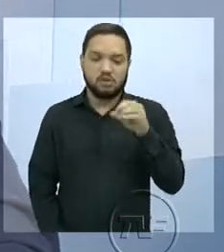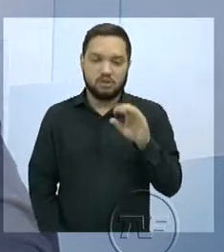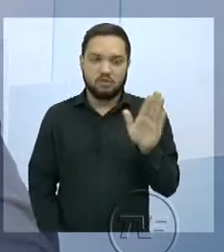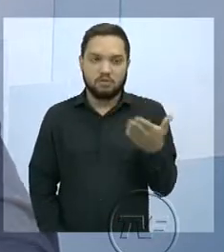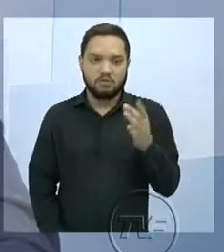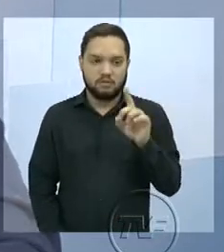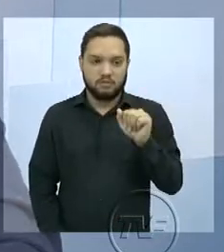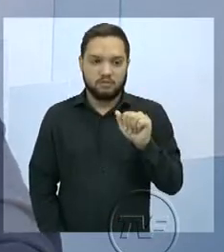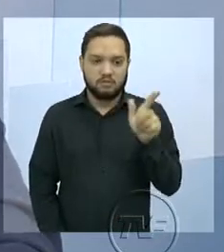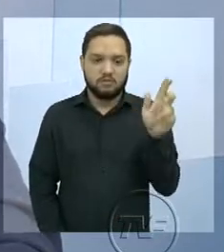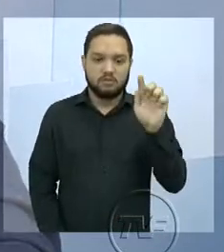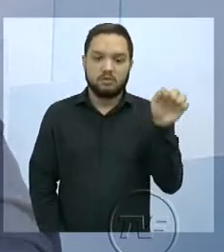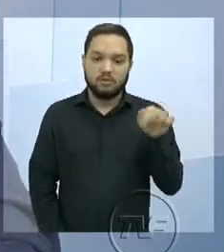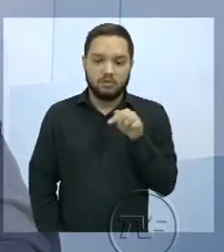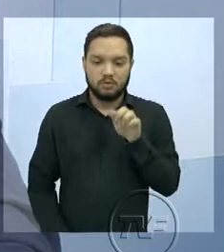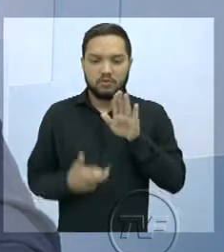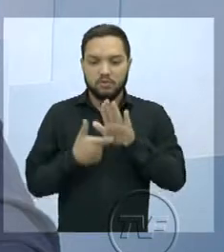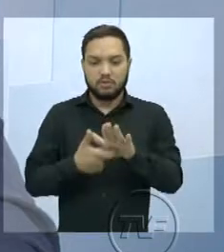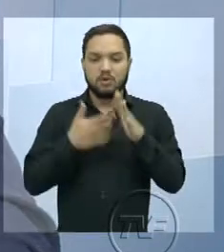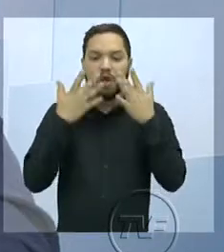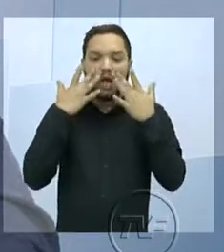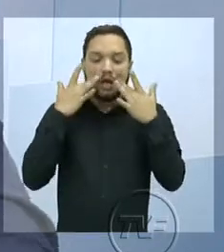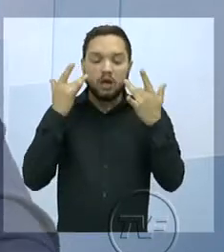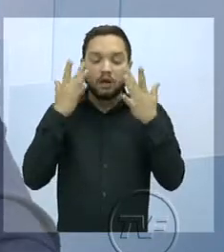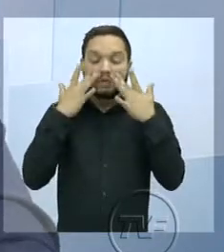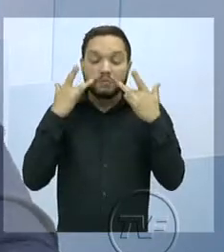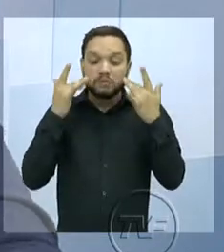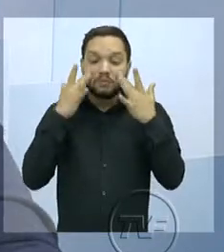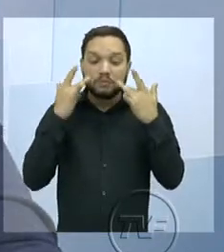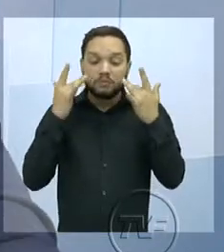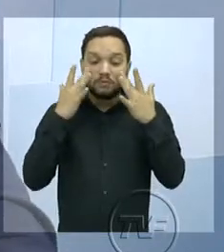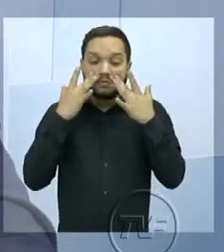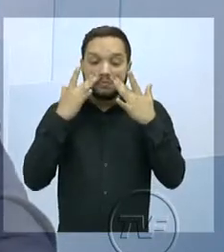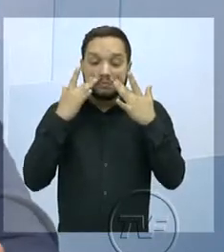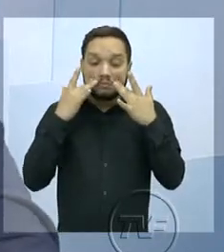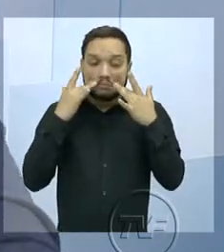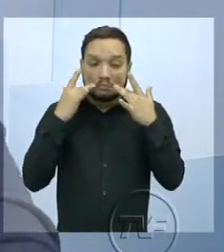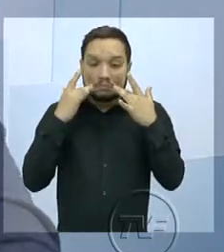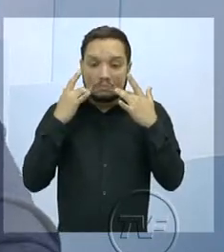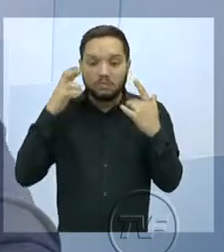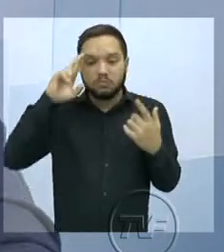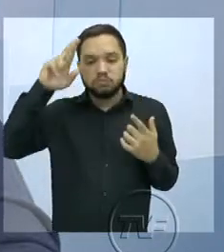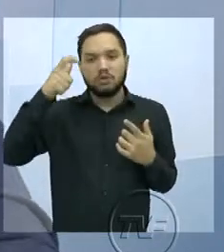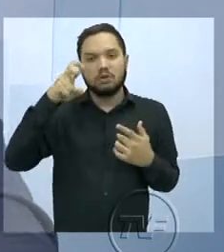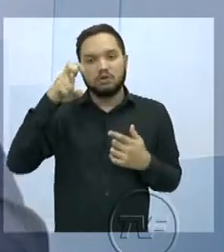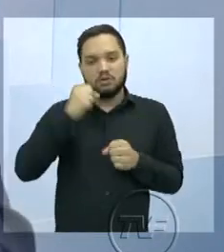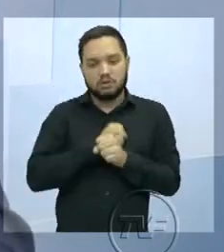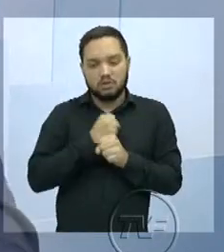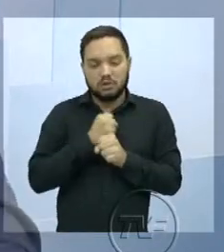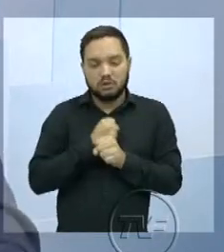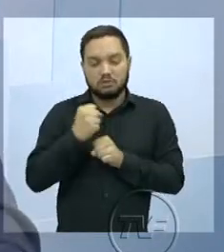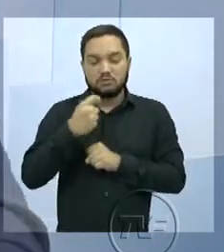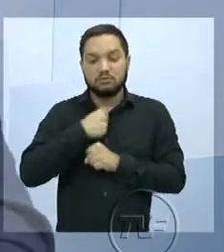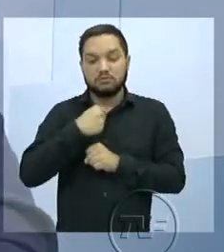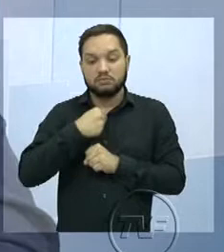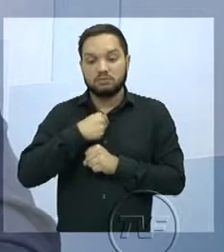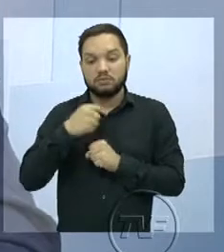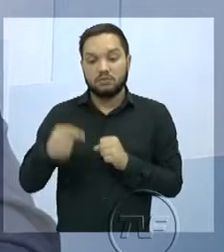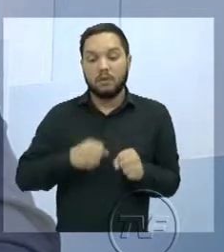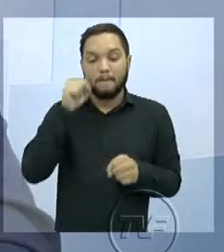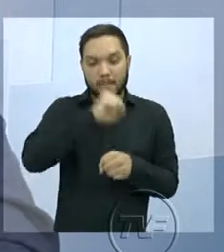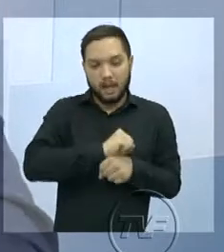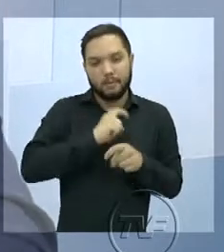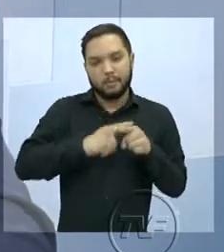17 anos a Mostra Brasileira de Teatro Transcendental. Fui curador da mostra por mais de 15 anos, né? Deixei agora por conta